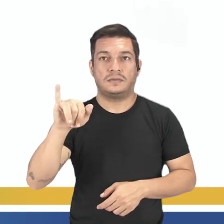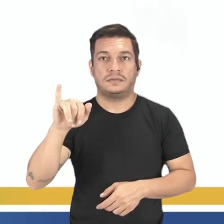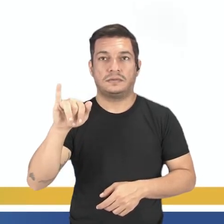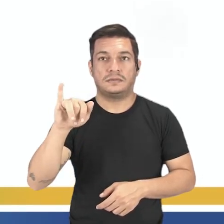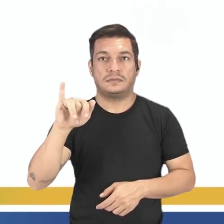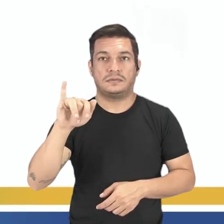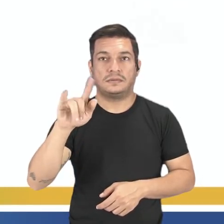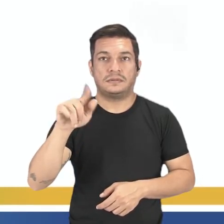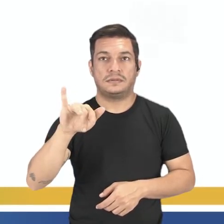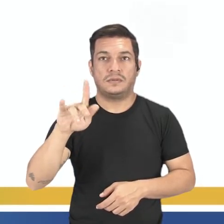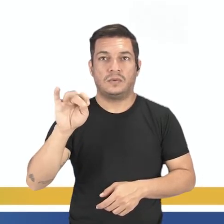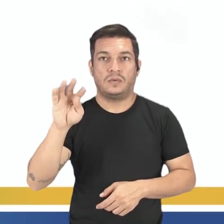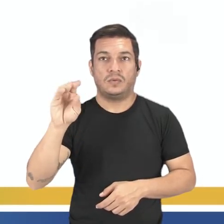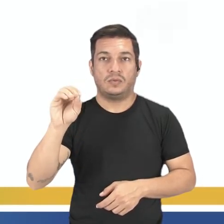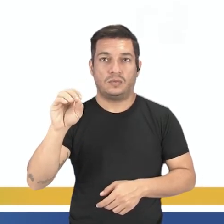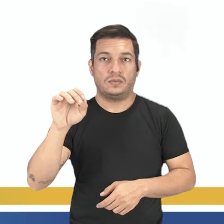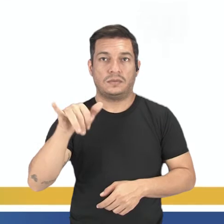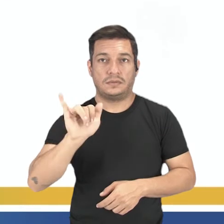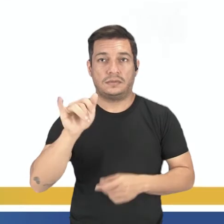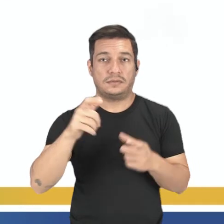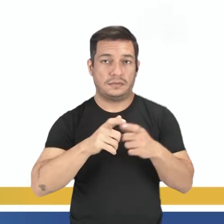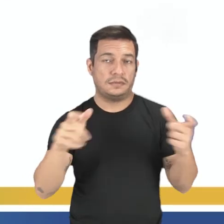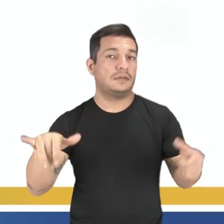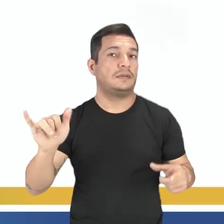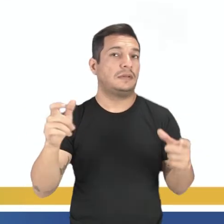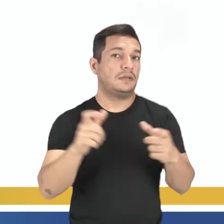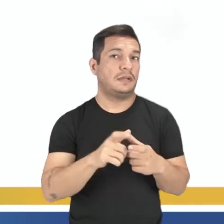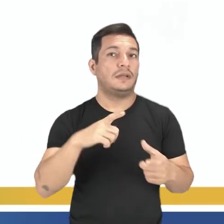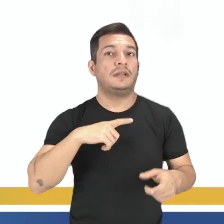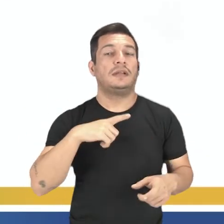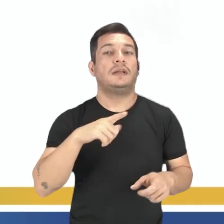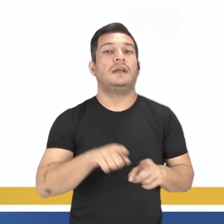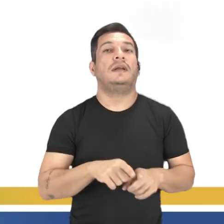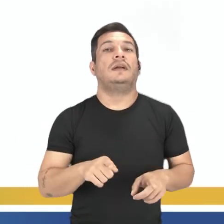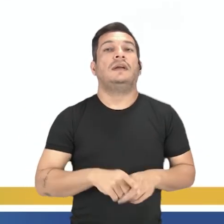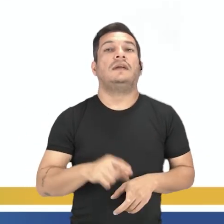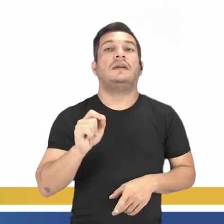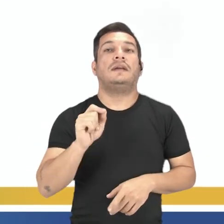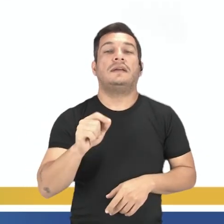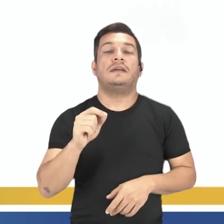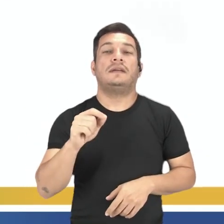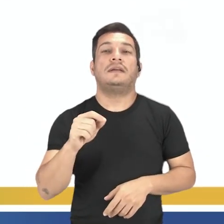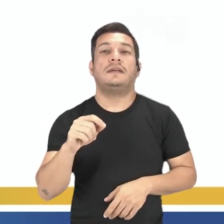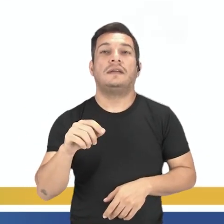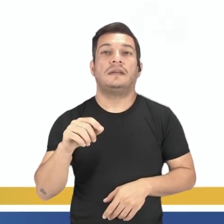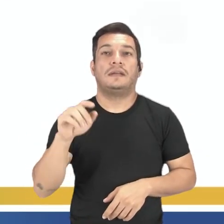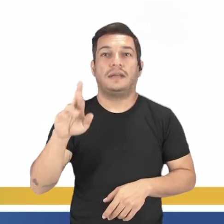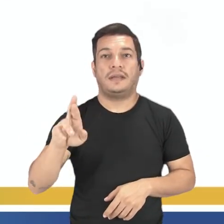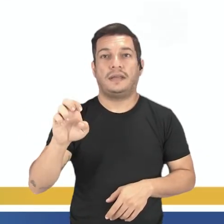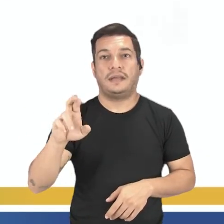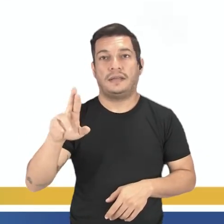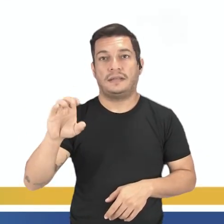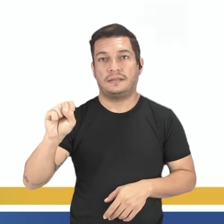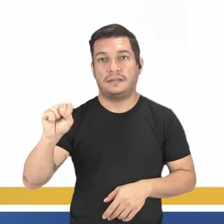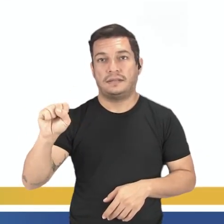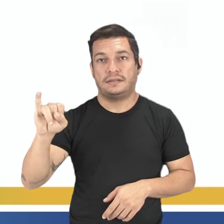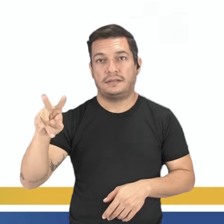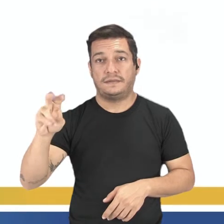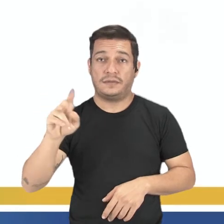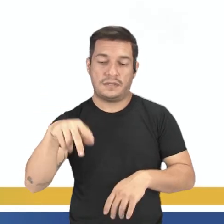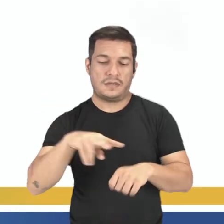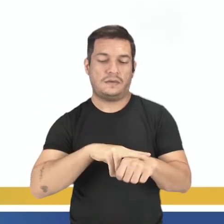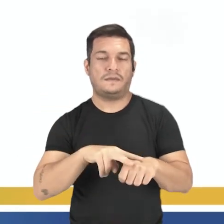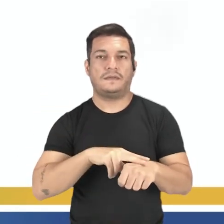Yzão, Yzinho, e nós vamos ter a ocorrência de um indivíduo homozigoto recessivo, que era o